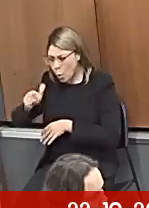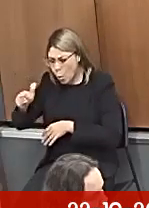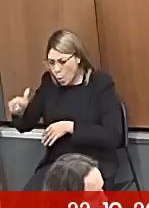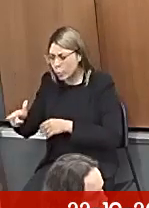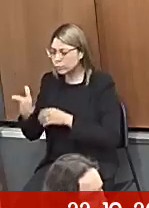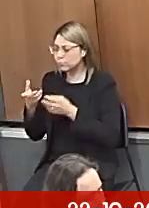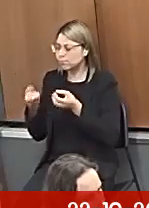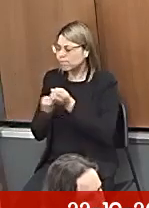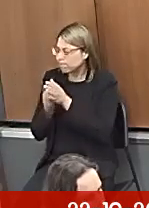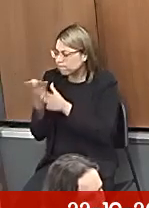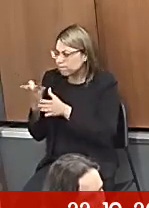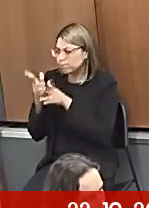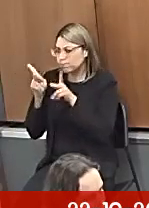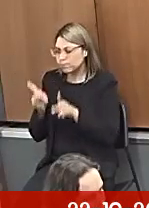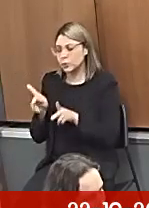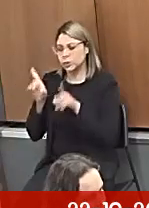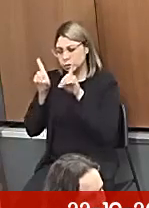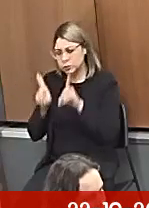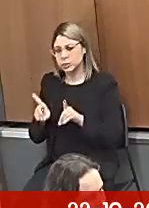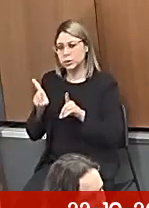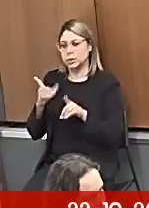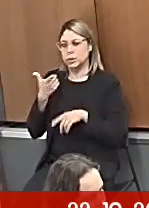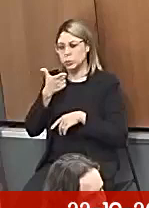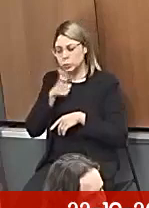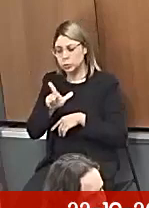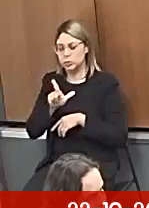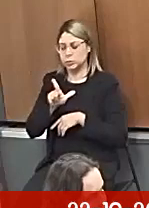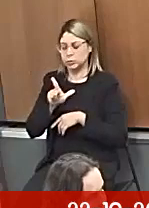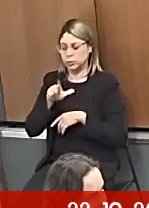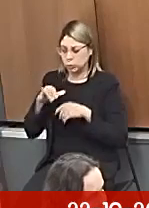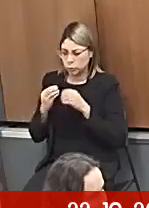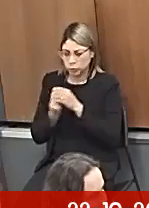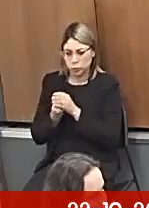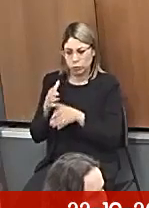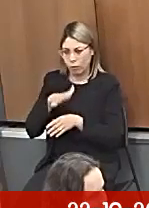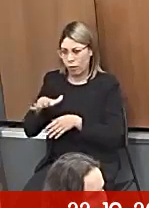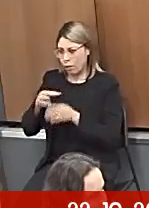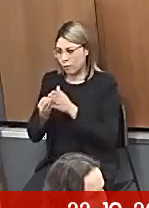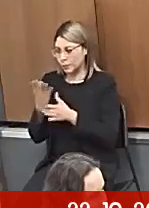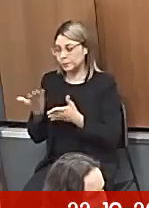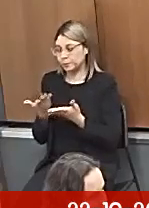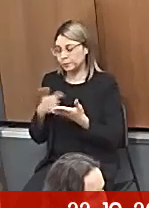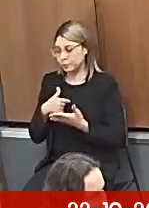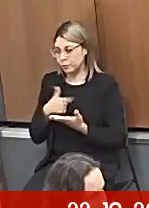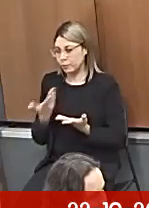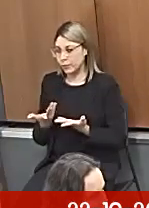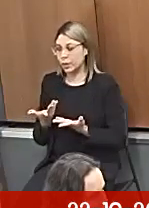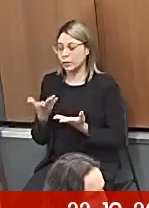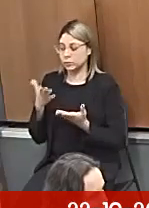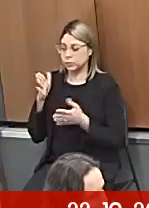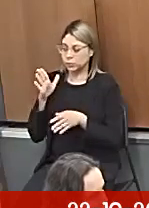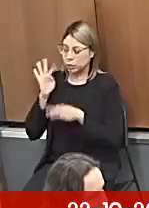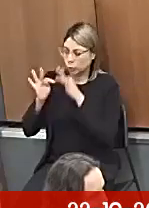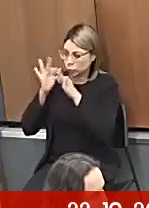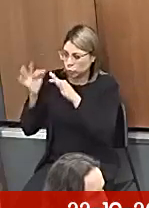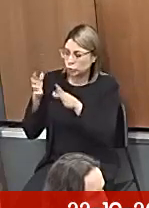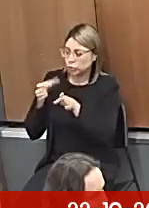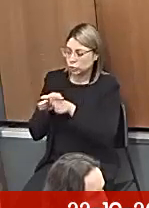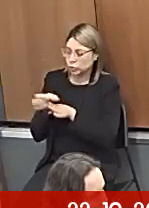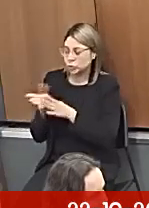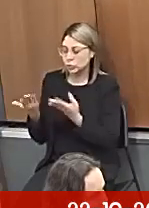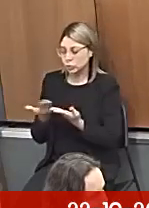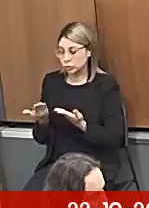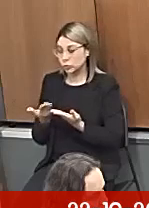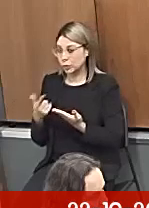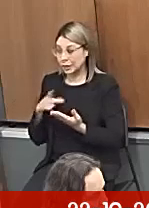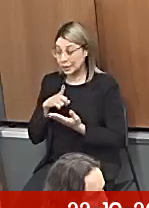deficiência sejam incluídas em todas as áreas de participação. Hoje eu estou na Rede Mineira de Tecnologia Assistiva. Nós temos